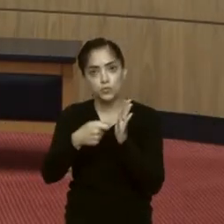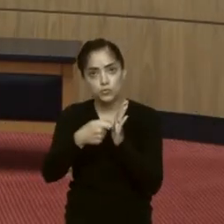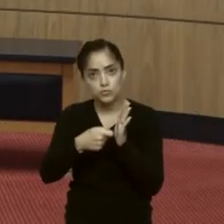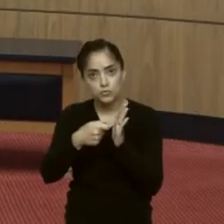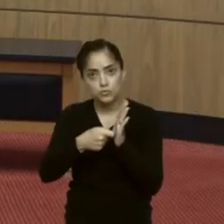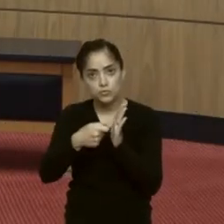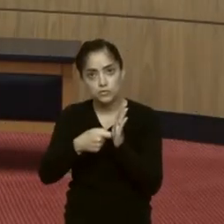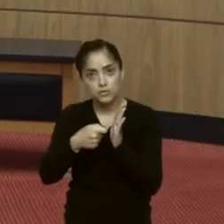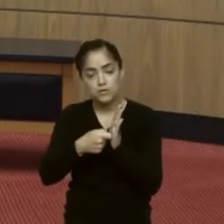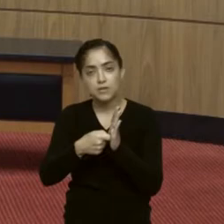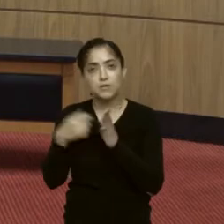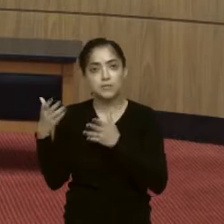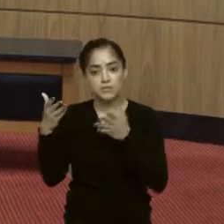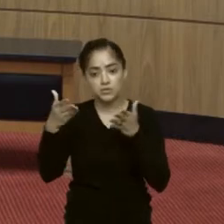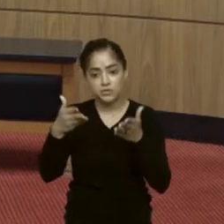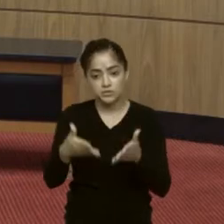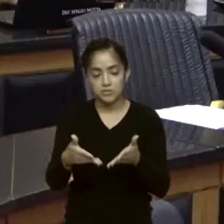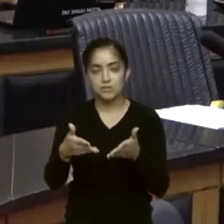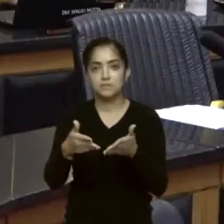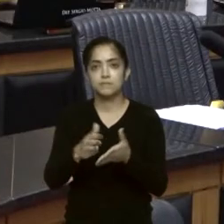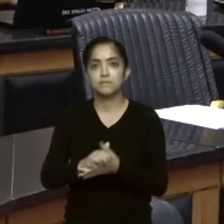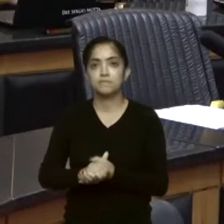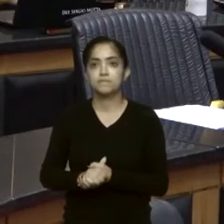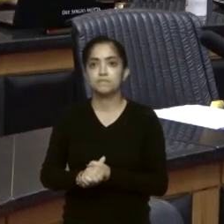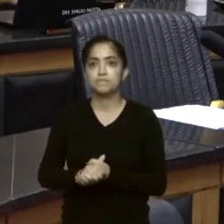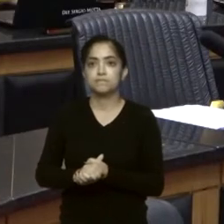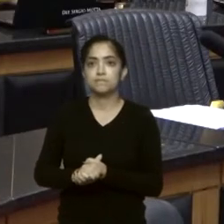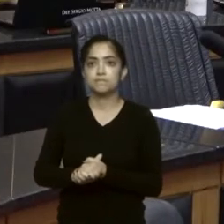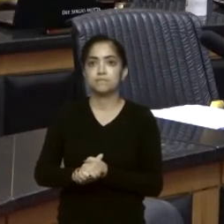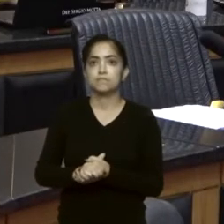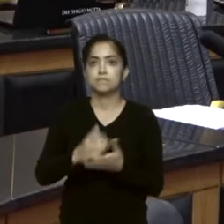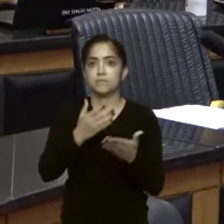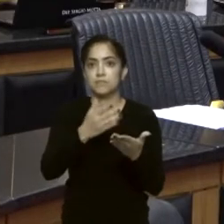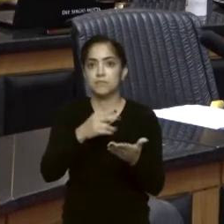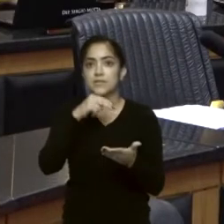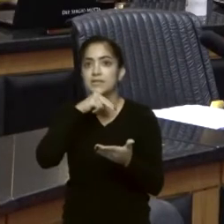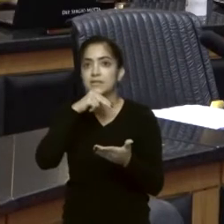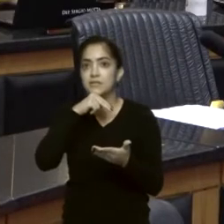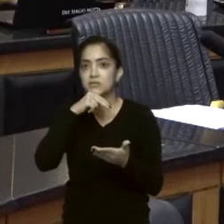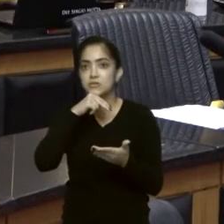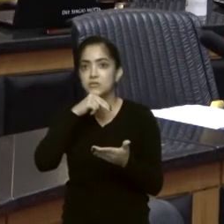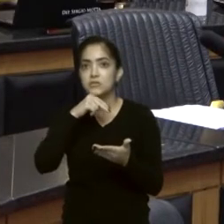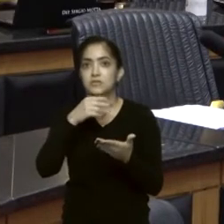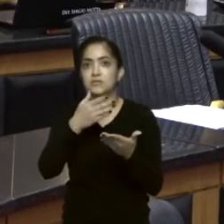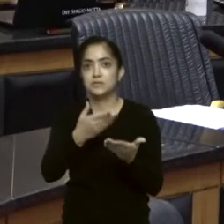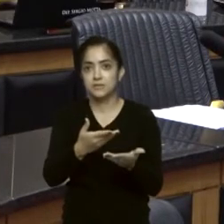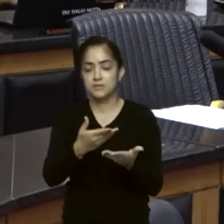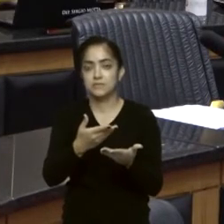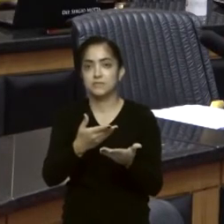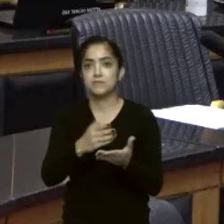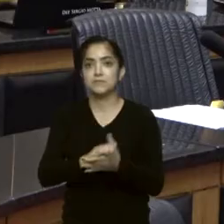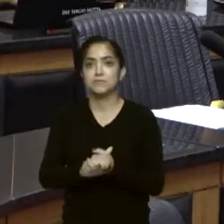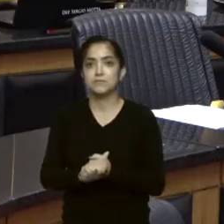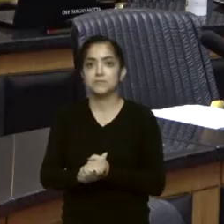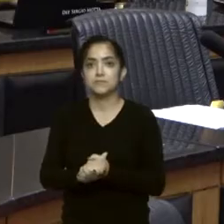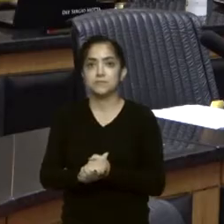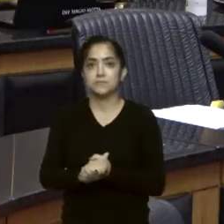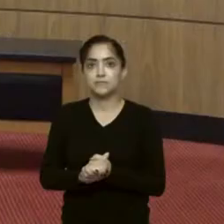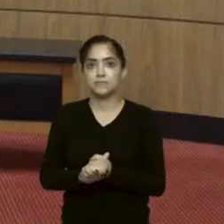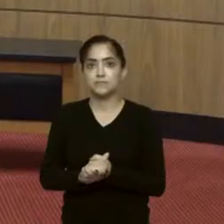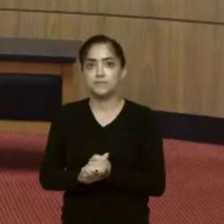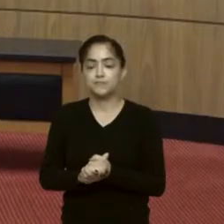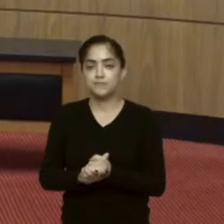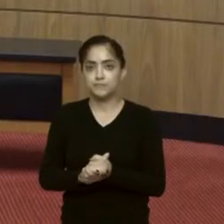né, para a gente chegar aqui. Obrigada. E assim a minha netinha Ana Lara, né, que é suporte do nono, né? A Ana Lara, que